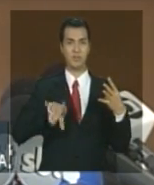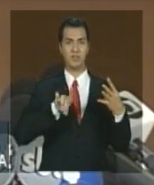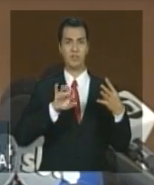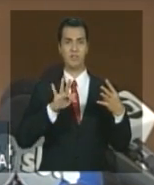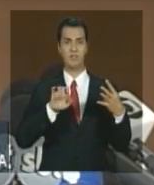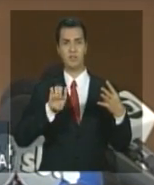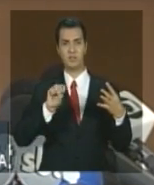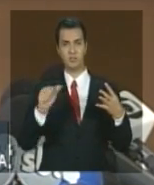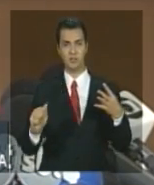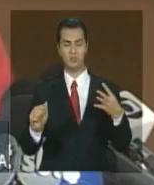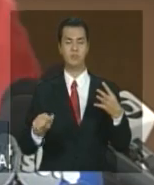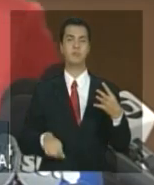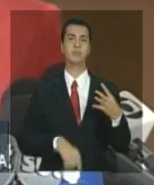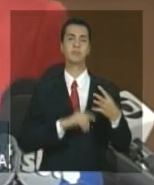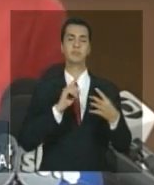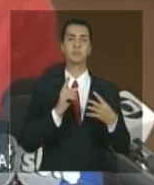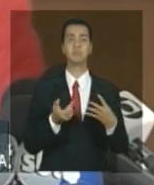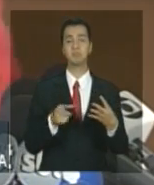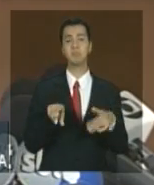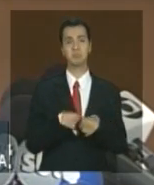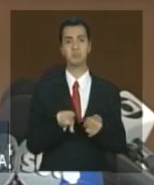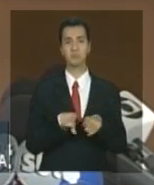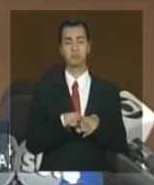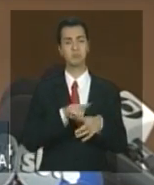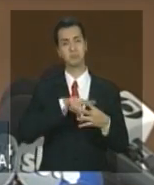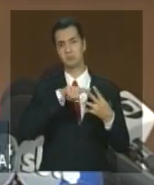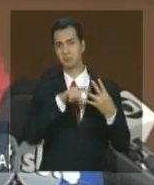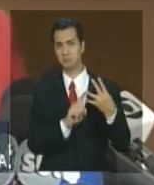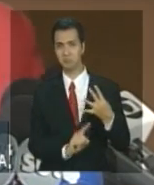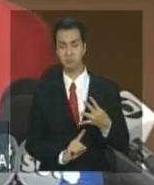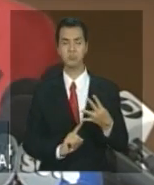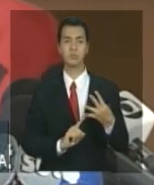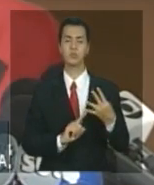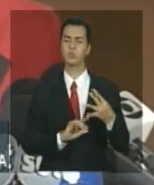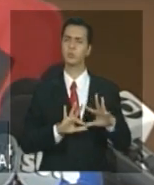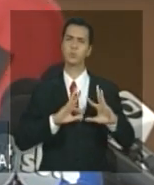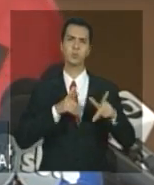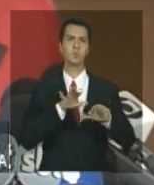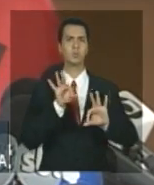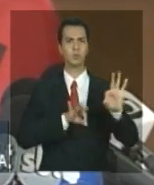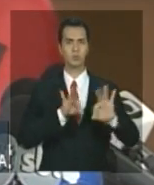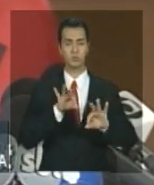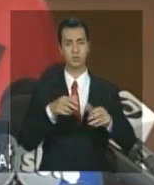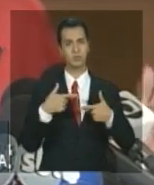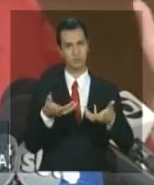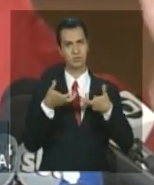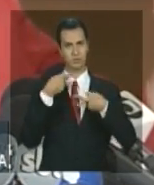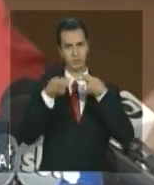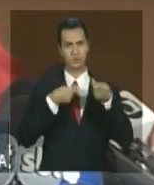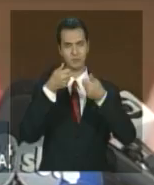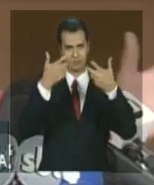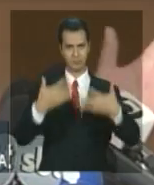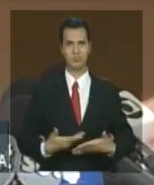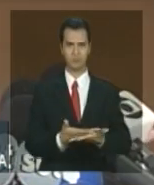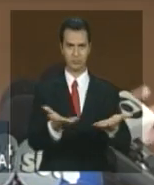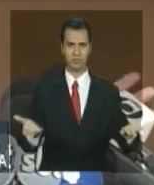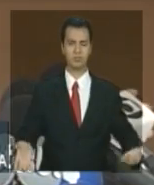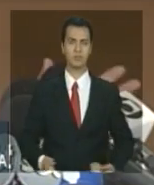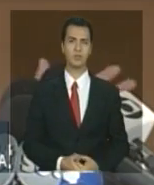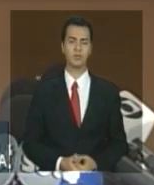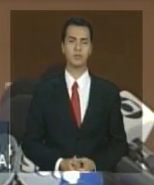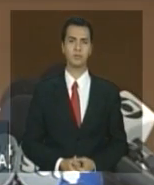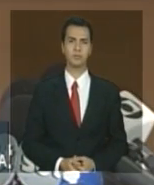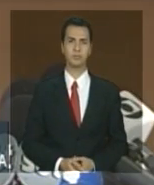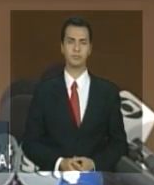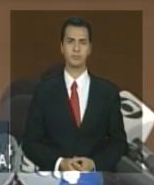da aeronáutica. Obviamente, isto é um processo em construção. É isso que eu queria dizer para vocês. Não é, de jeito